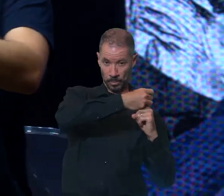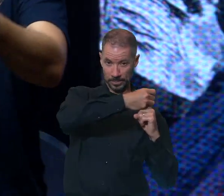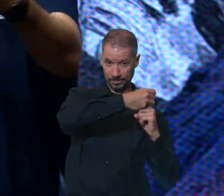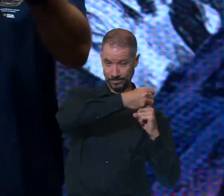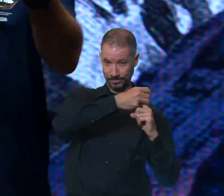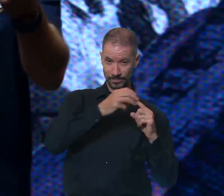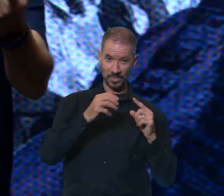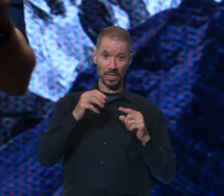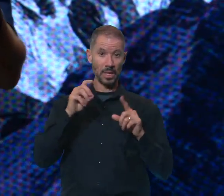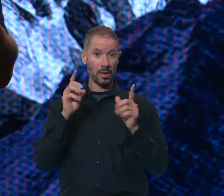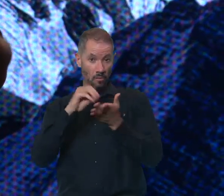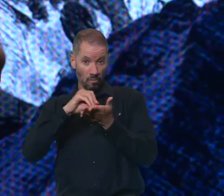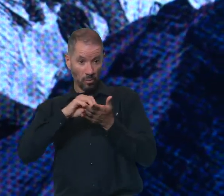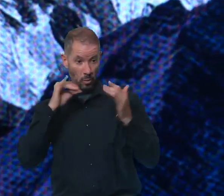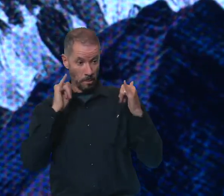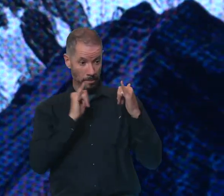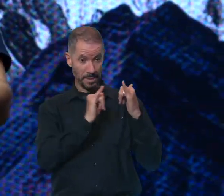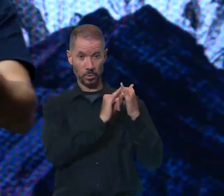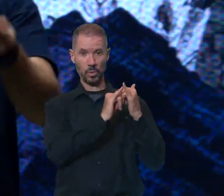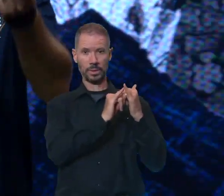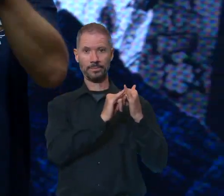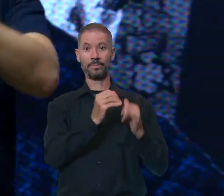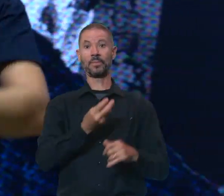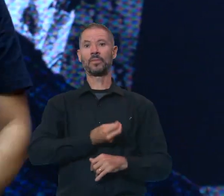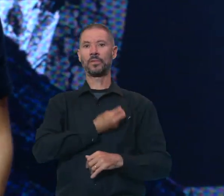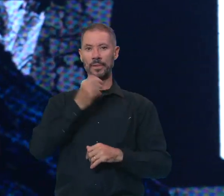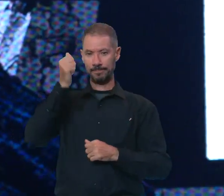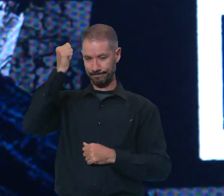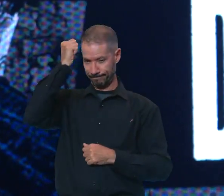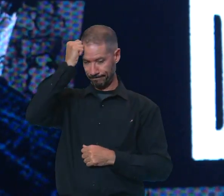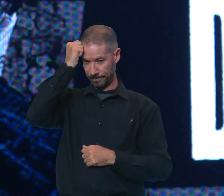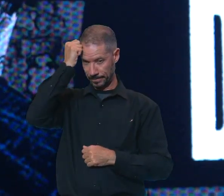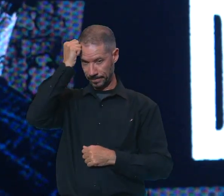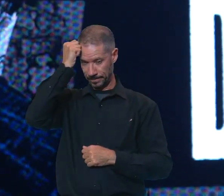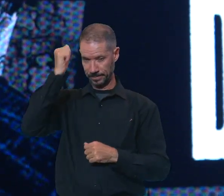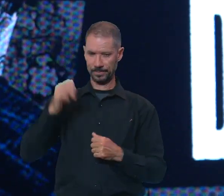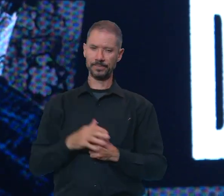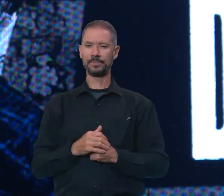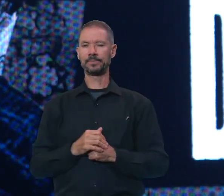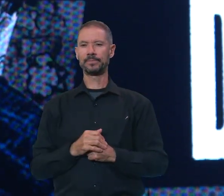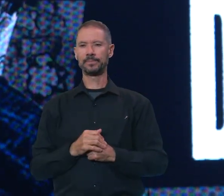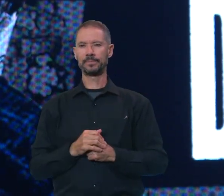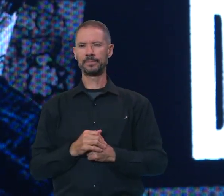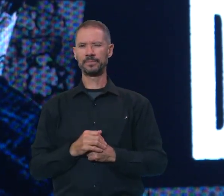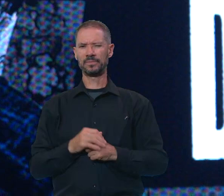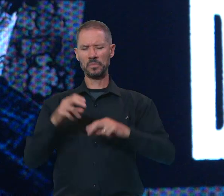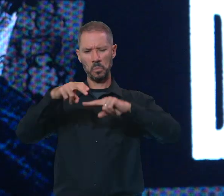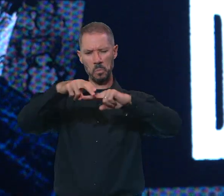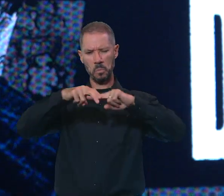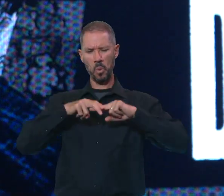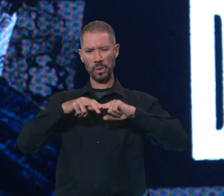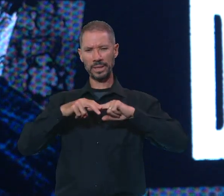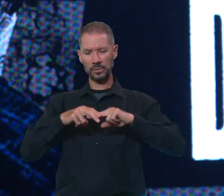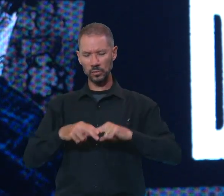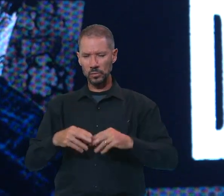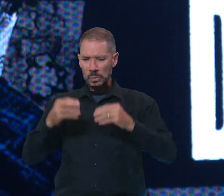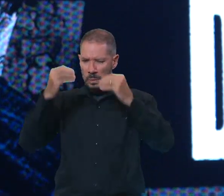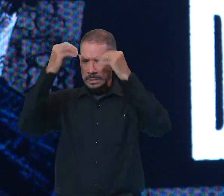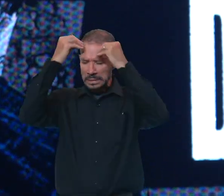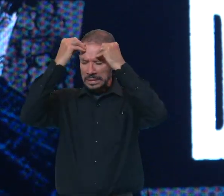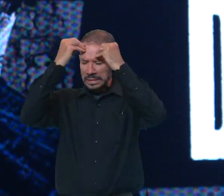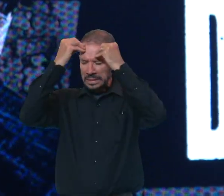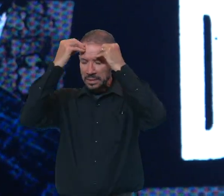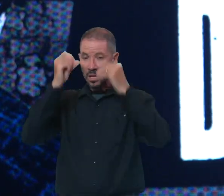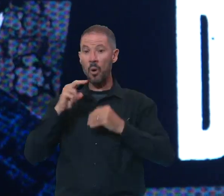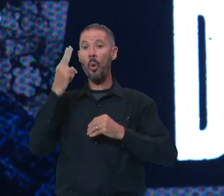foram perdoadas ainda e não viveram um arrependimento. E por isso que carregar isso, ou